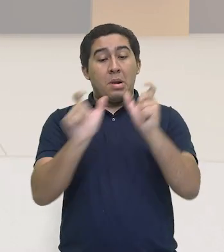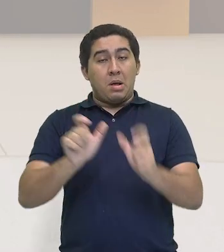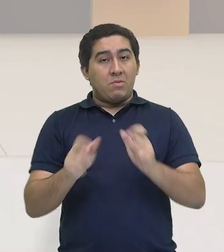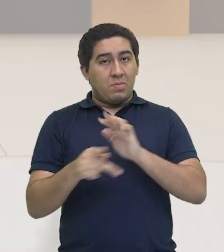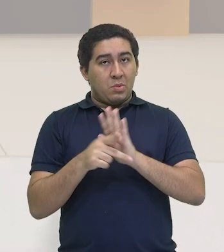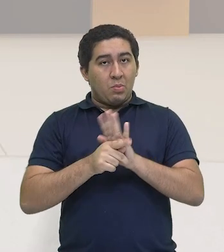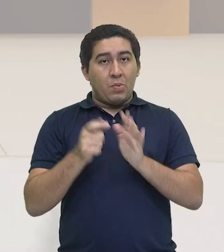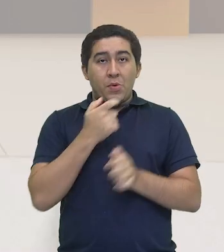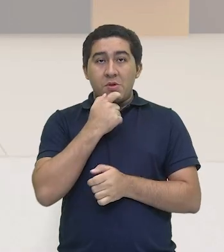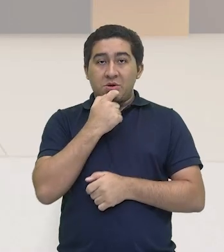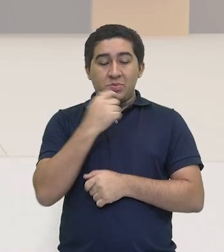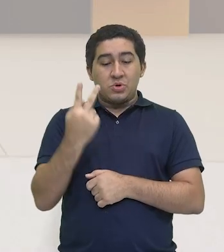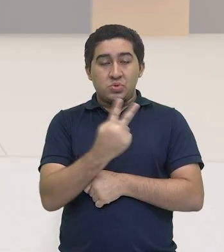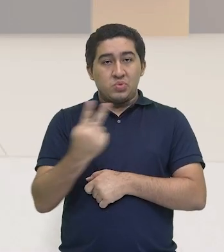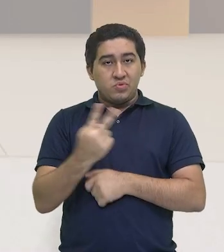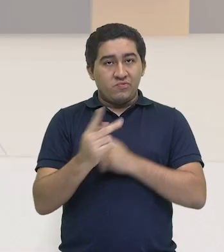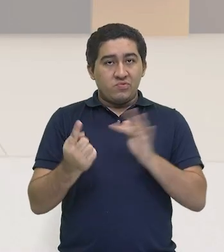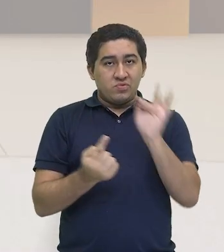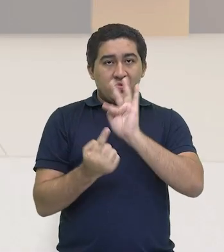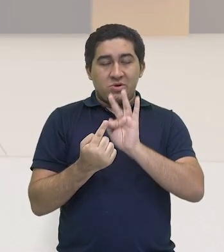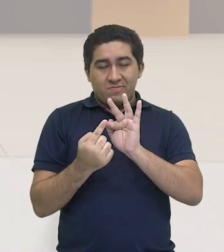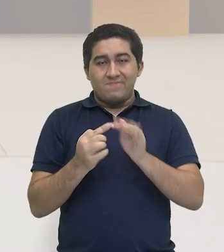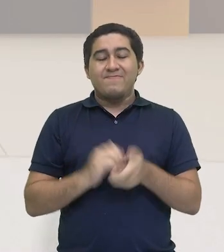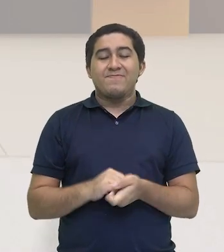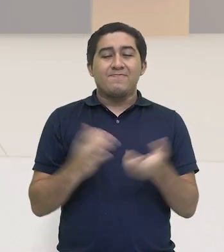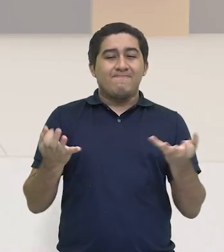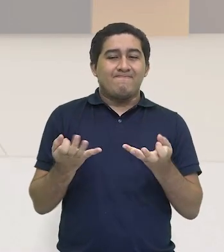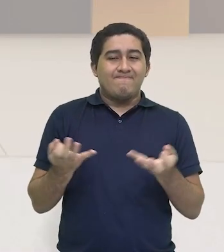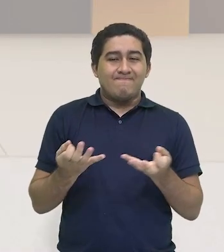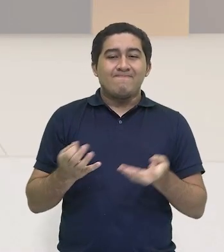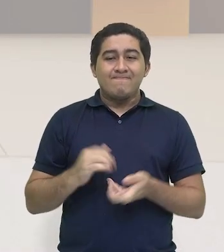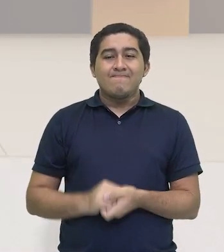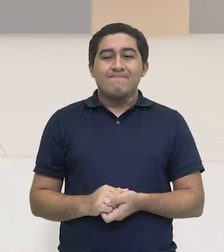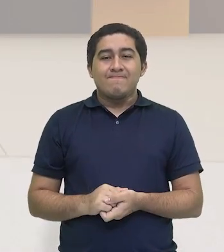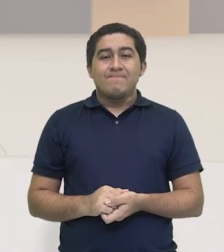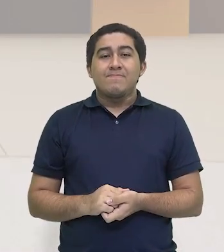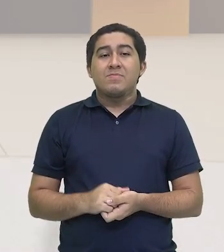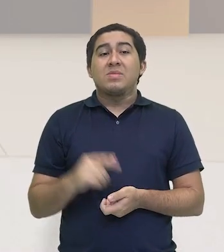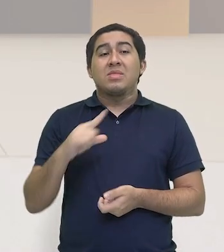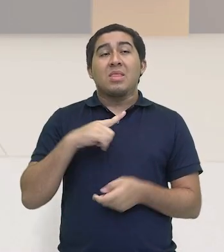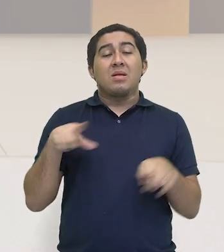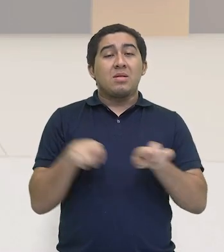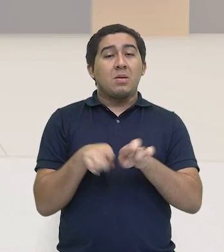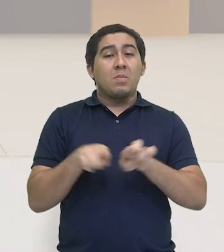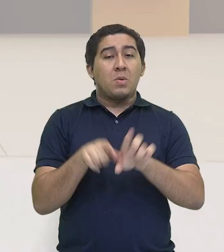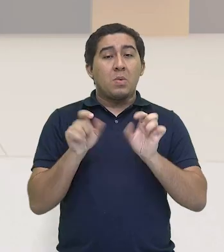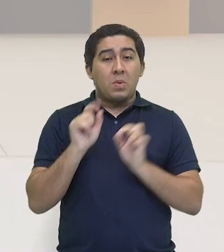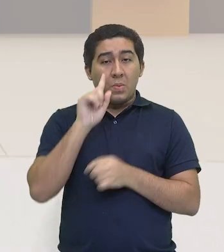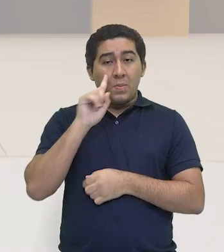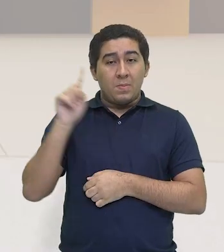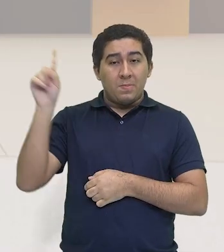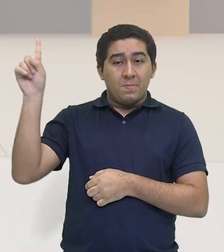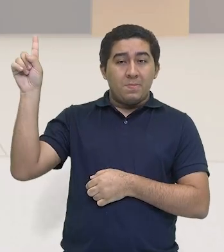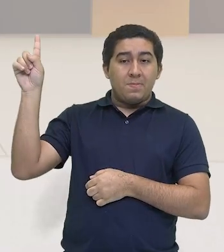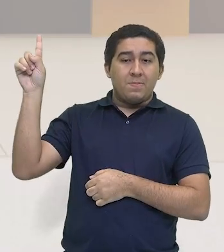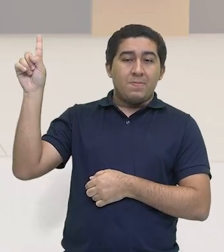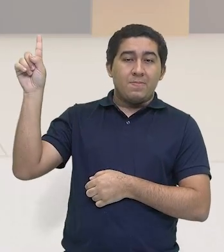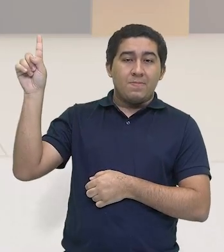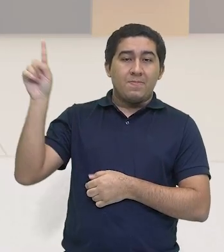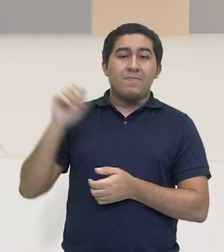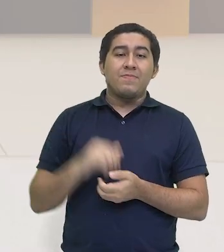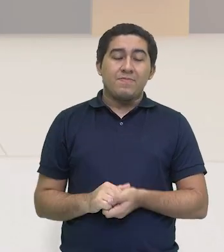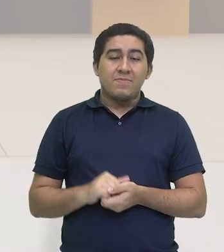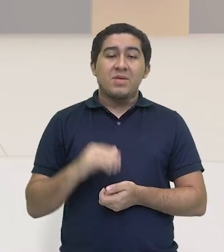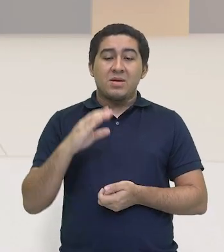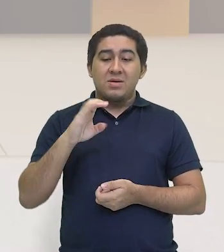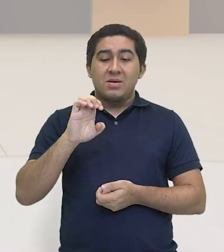inglês para essas duas funções. Perfeito. Temos mais, temos também o ceramista, né, que vai